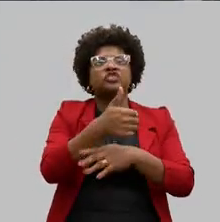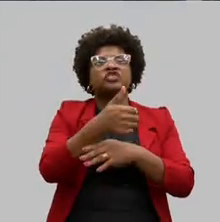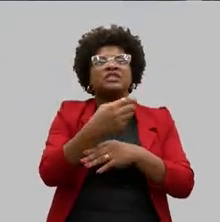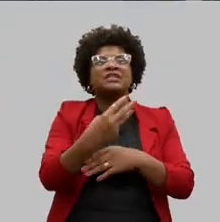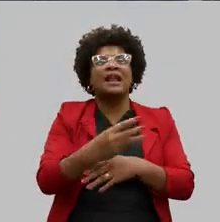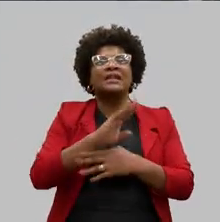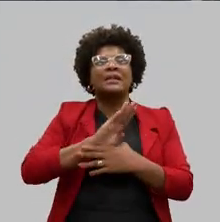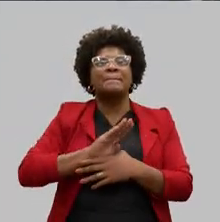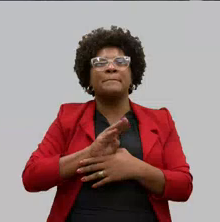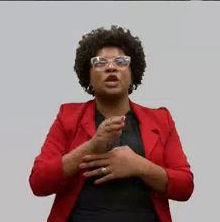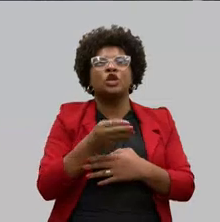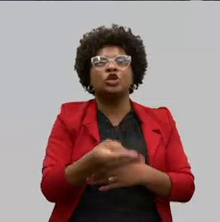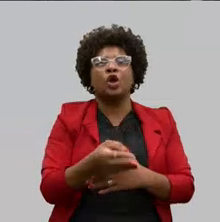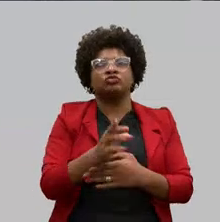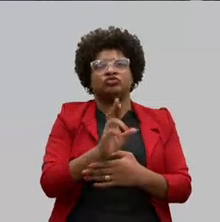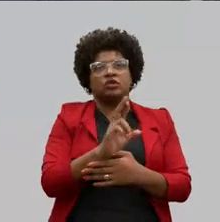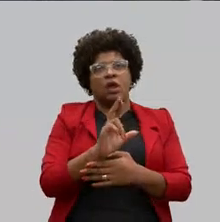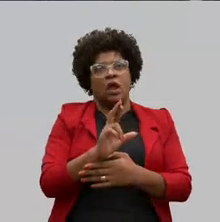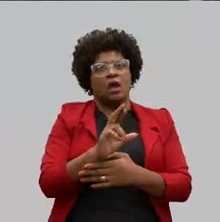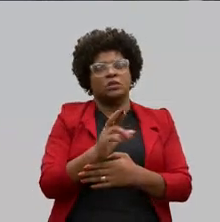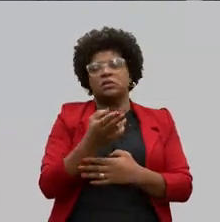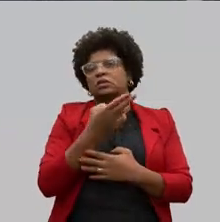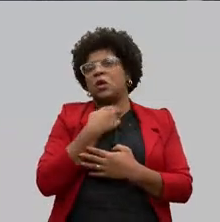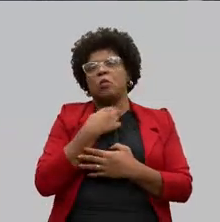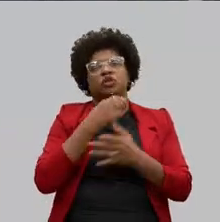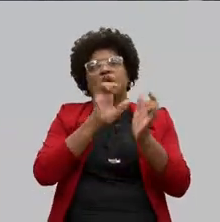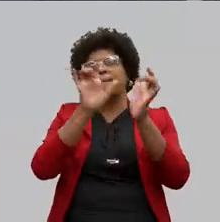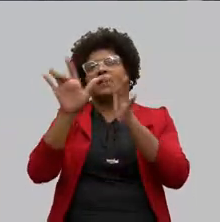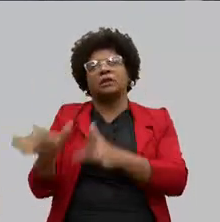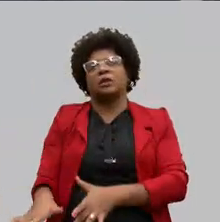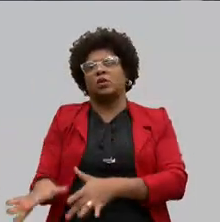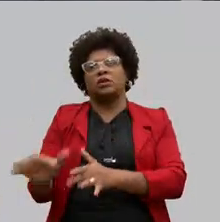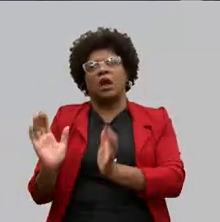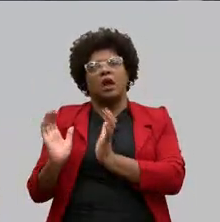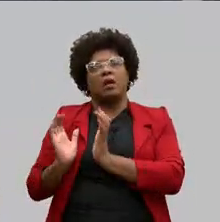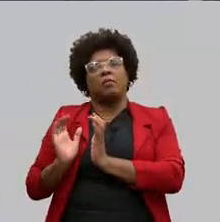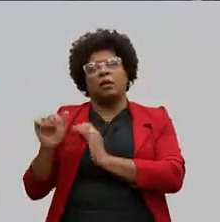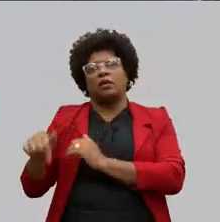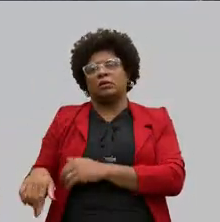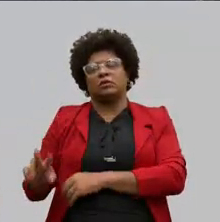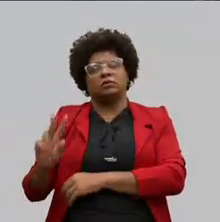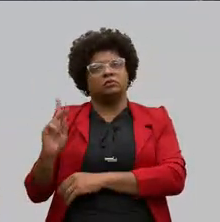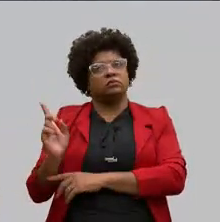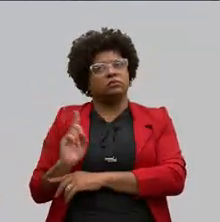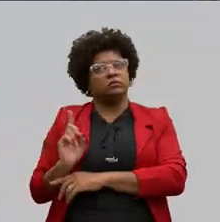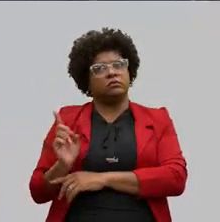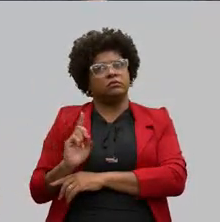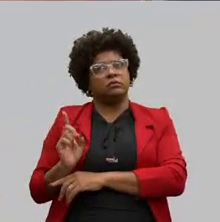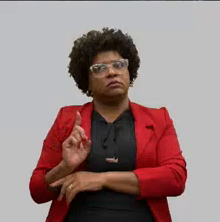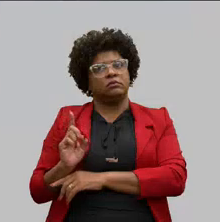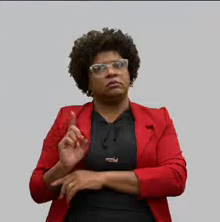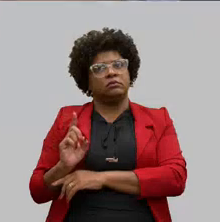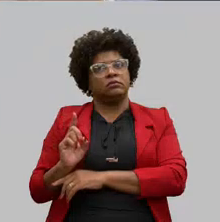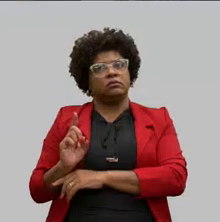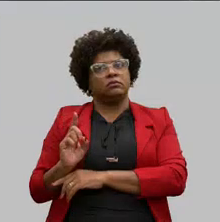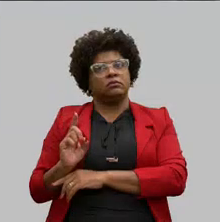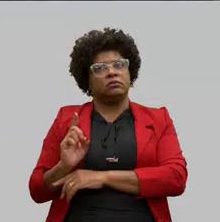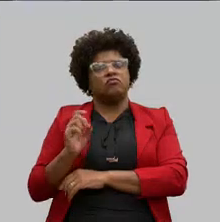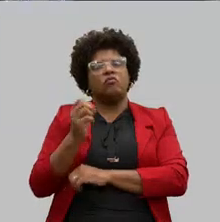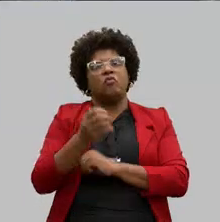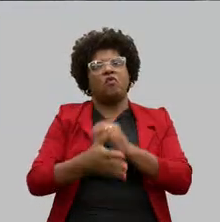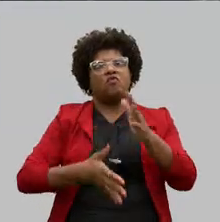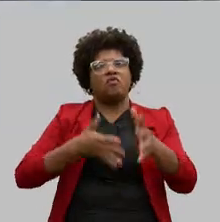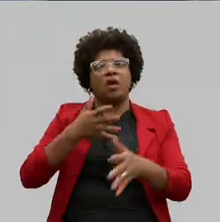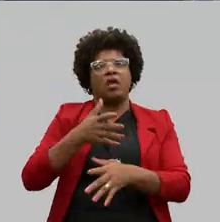não pode abandonar a pai de Belo Horizonte né Rodrigo e falar do deficiente nós que já tivemos vários